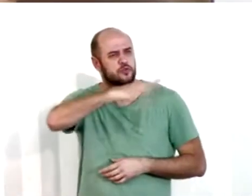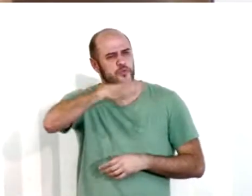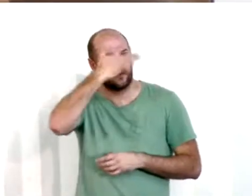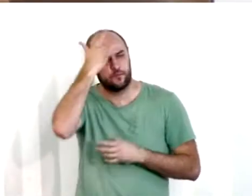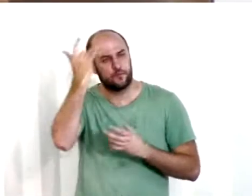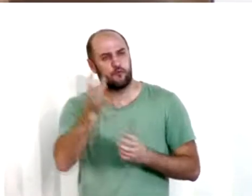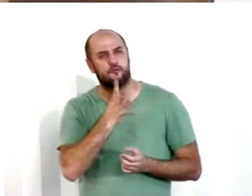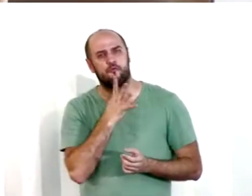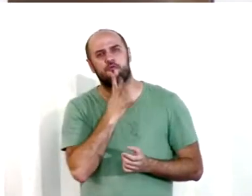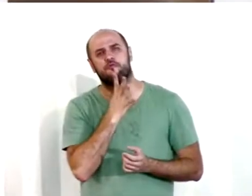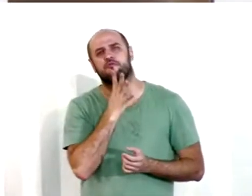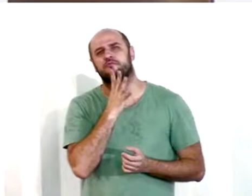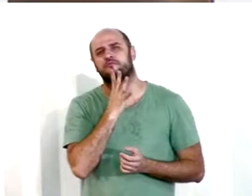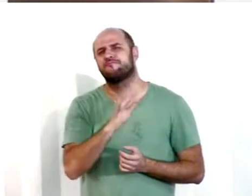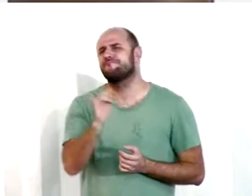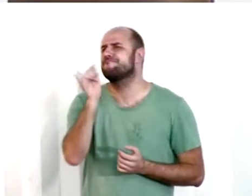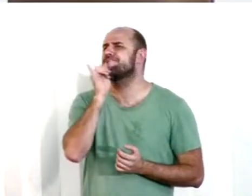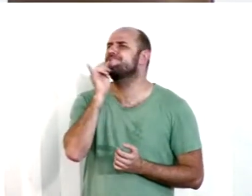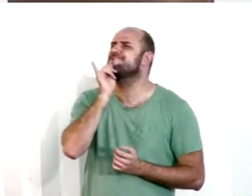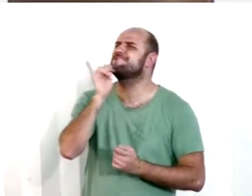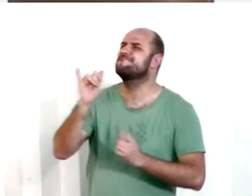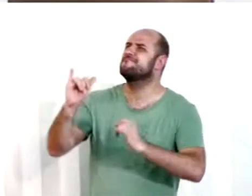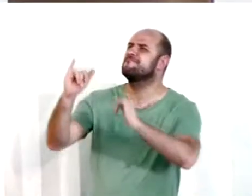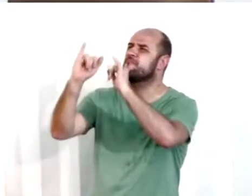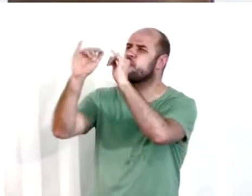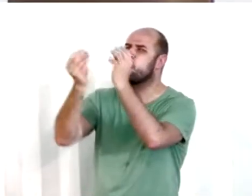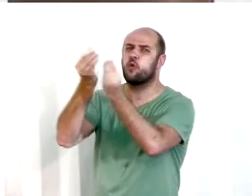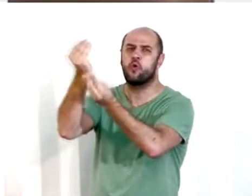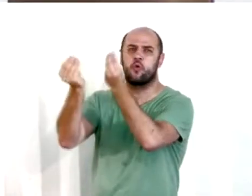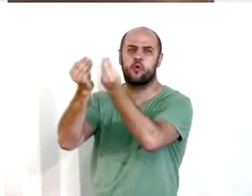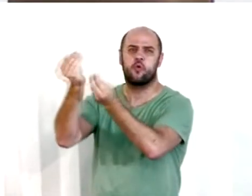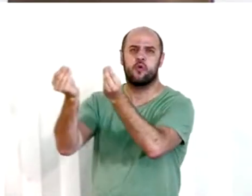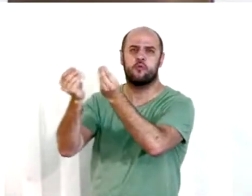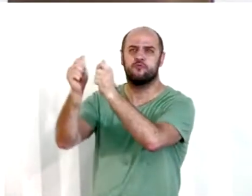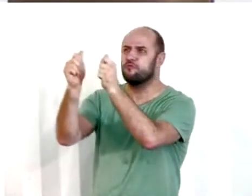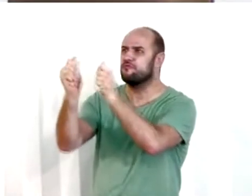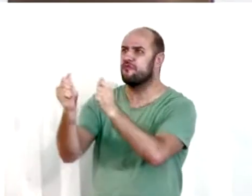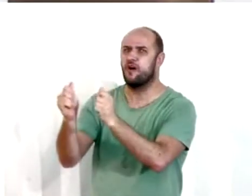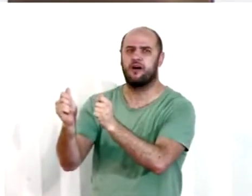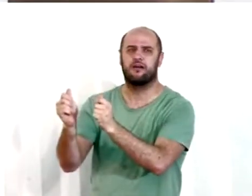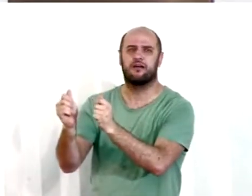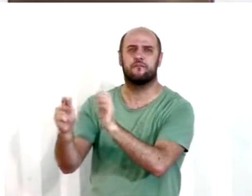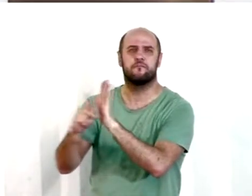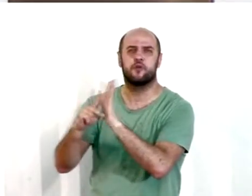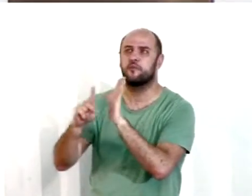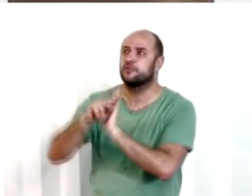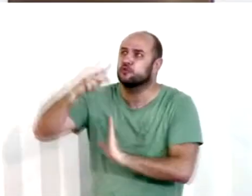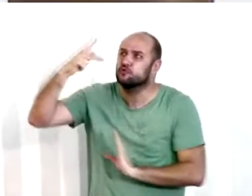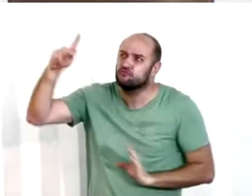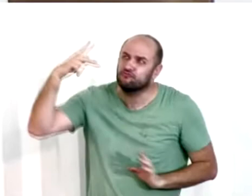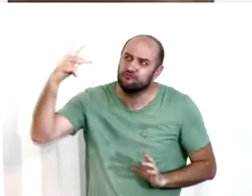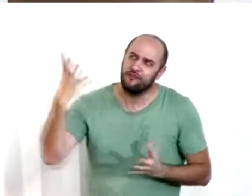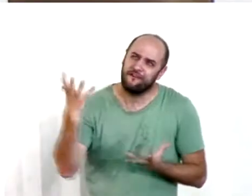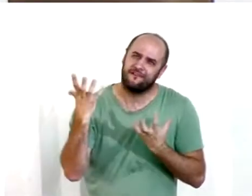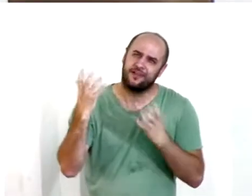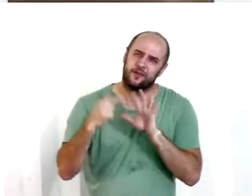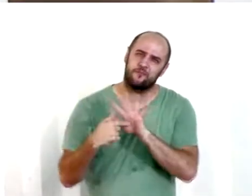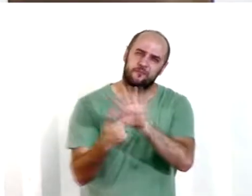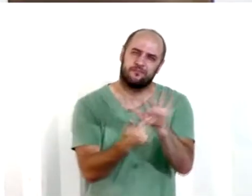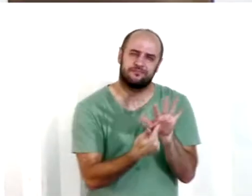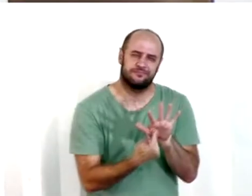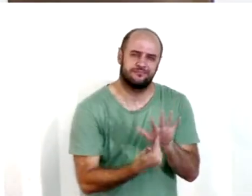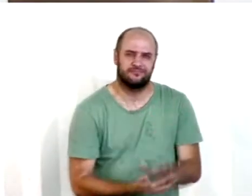o molde, a forma, como Ele opera. E o versículo então, 9 e 10 nos